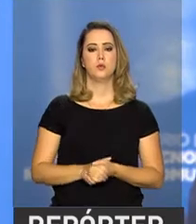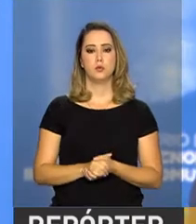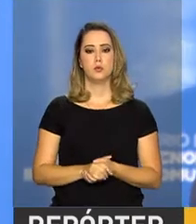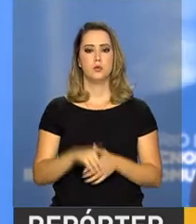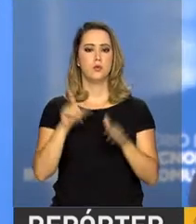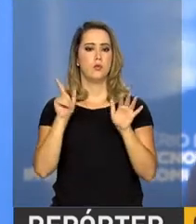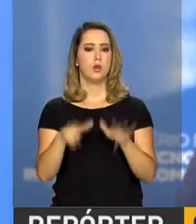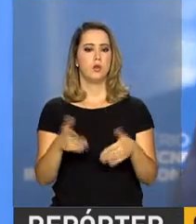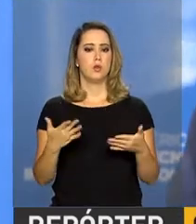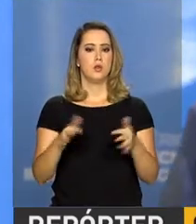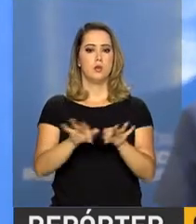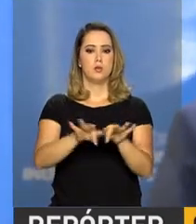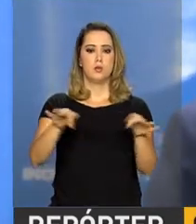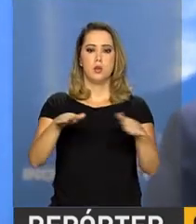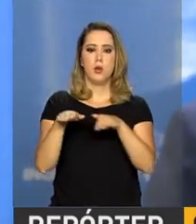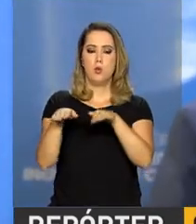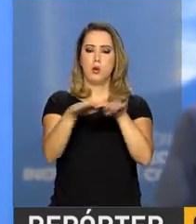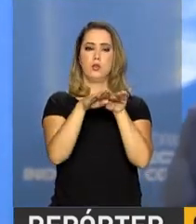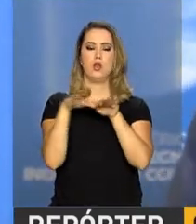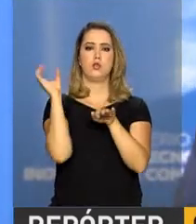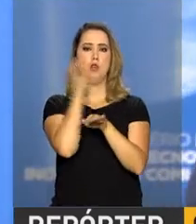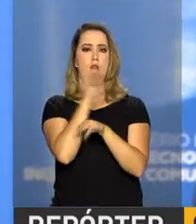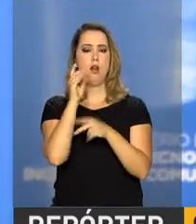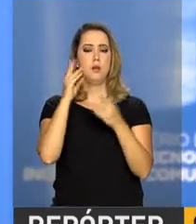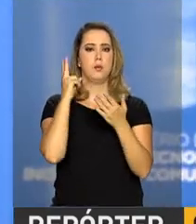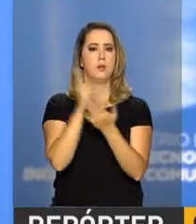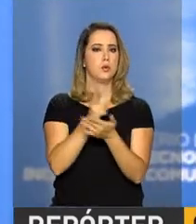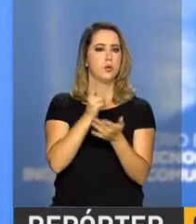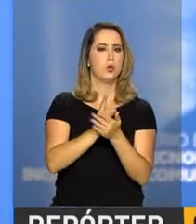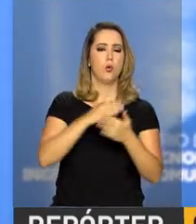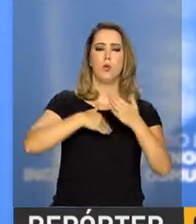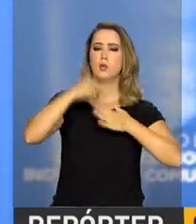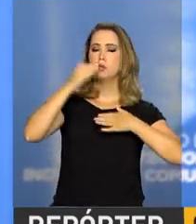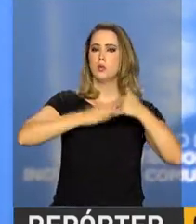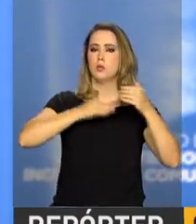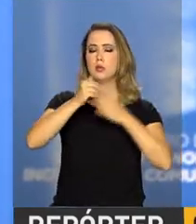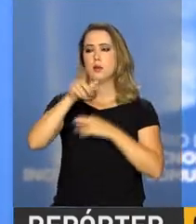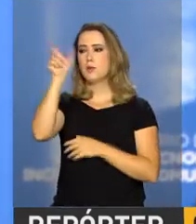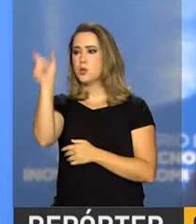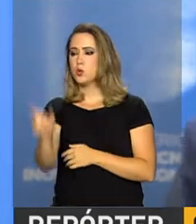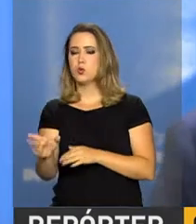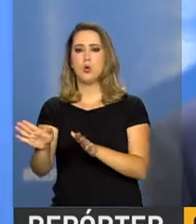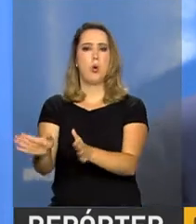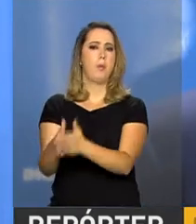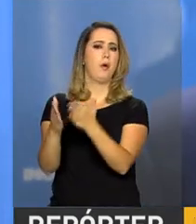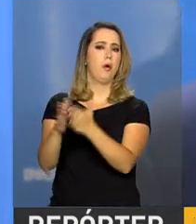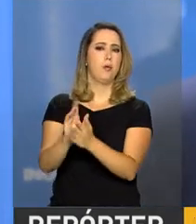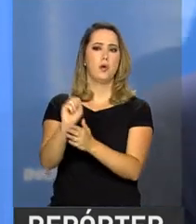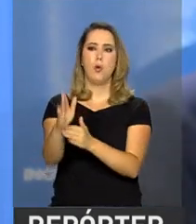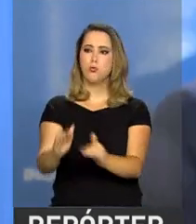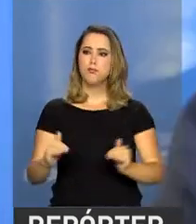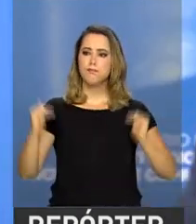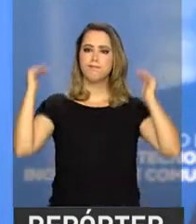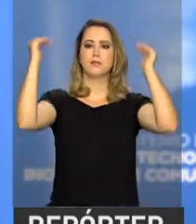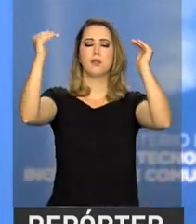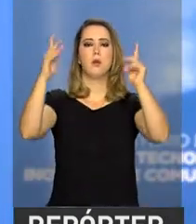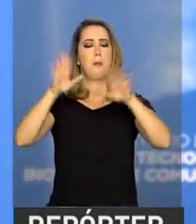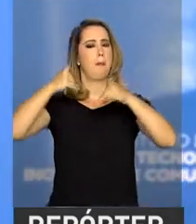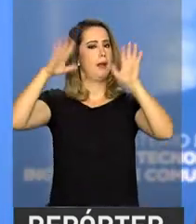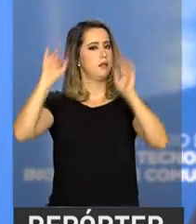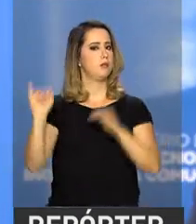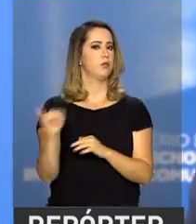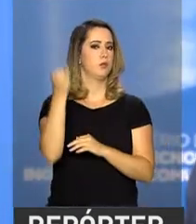democratização rápida, onde qualquer que seja o brasileiro, o mais humilde, o mais modesto, até aquele que teve mais oportunidades na